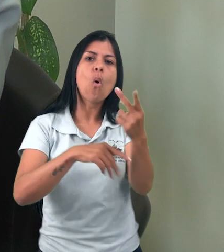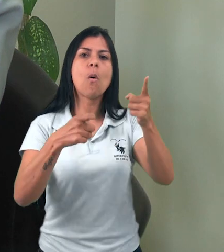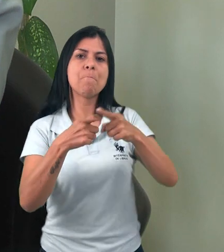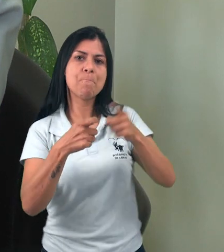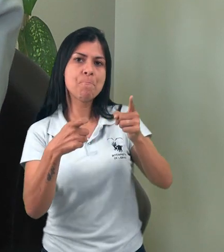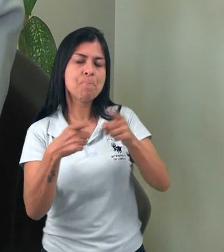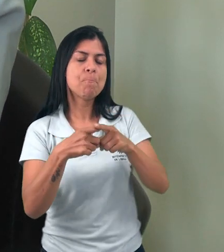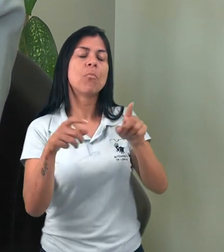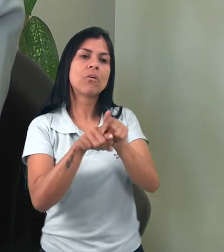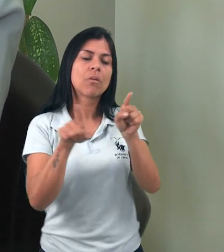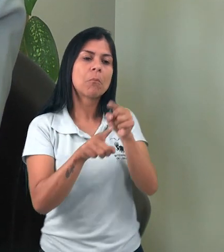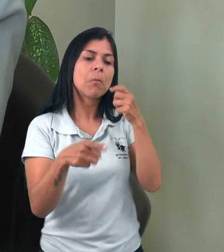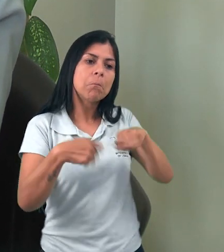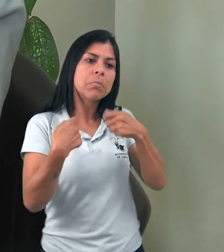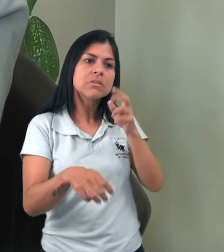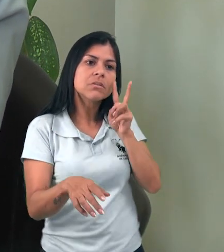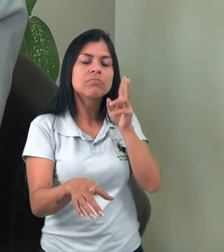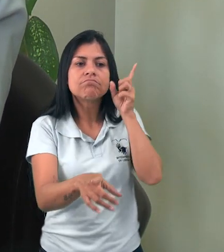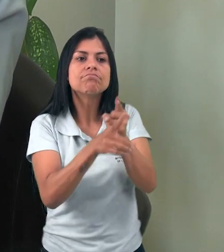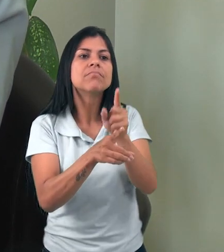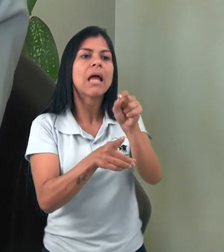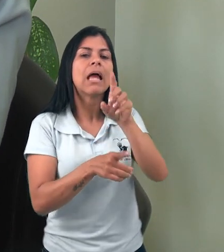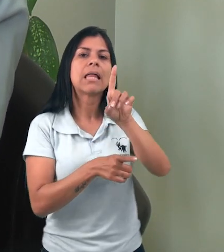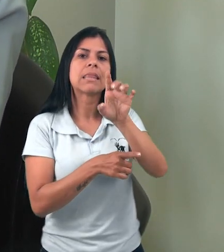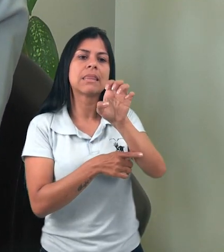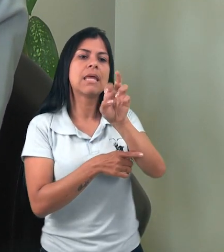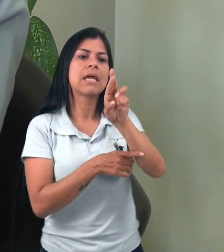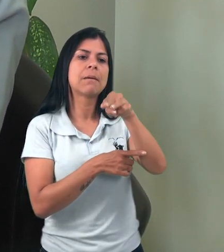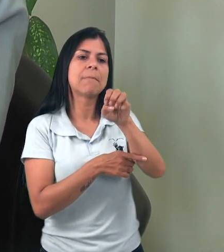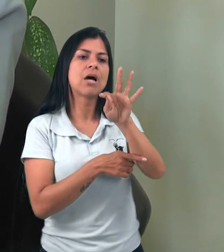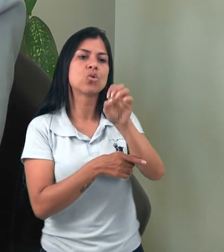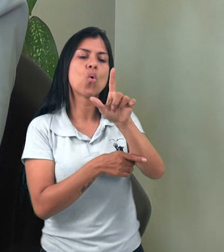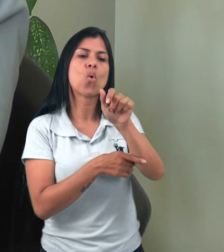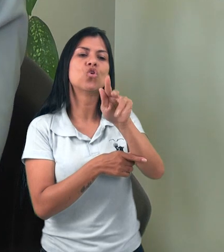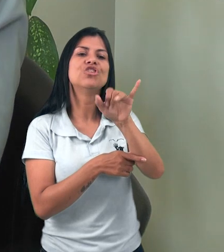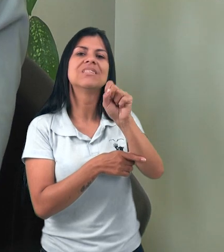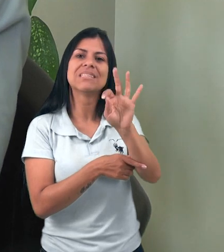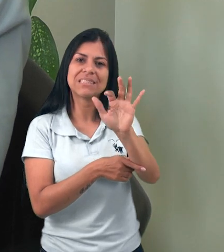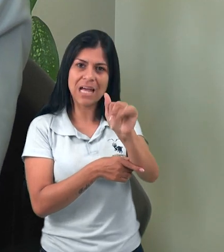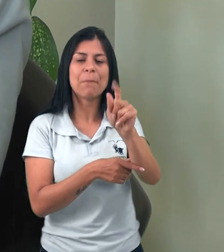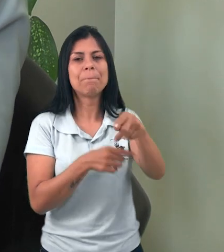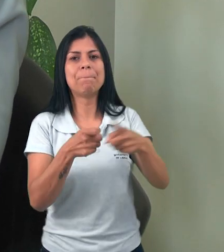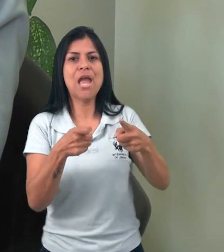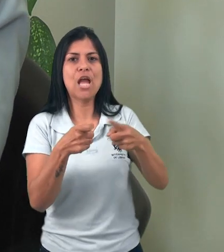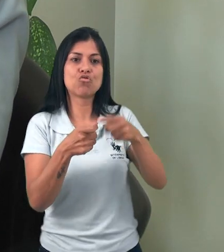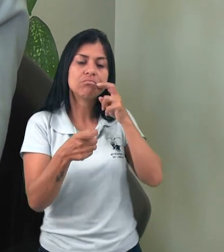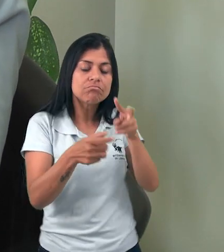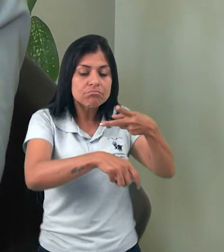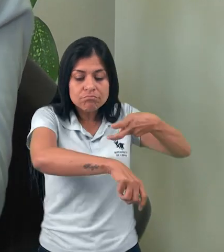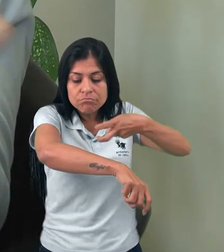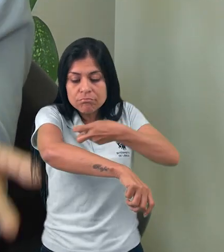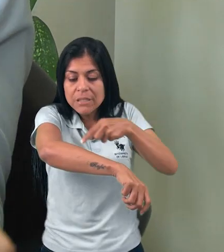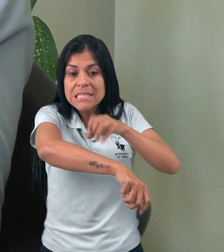clínico, diagnosticando alguma alteração, encaminha para o especialista, que é o dermatologista. Se há uma indicação cirúrgica de